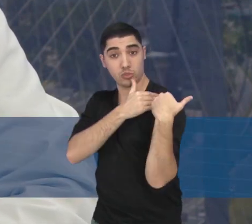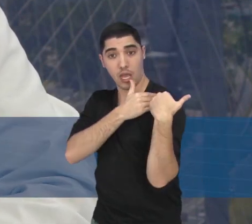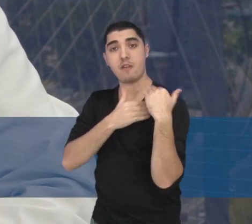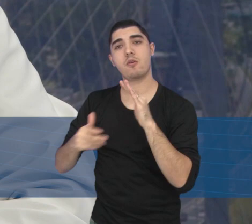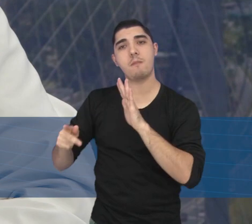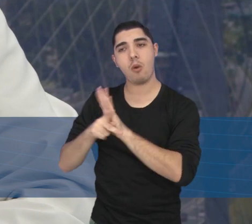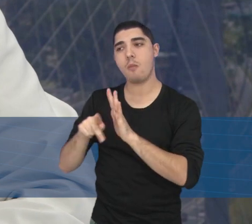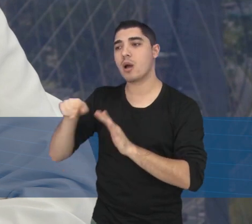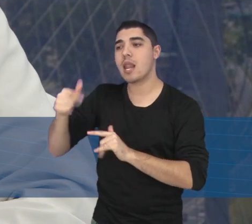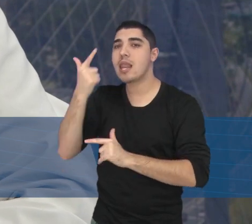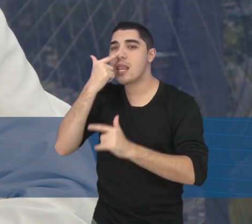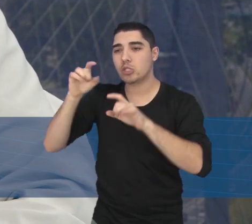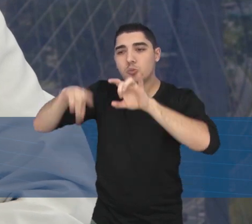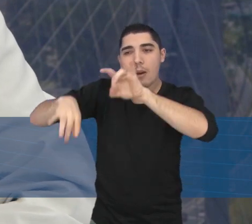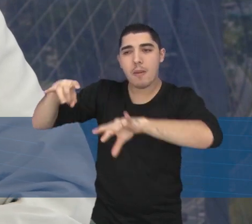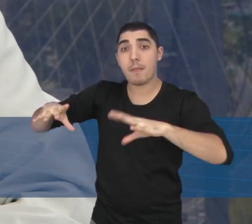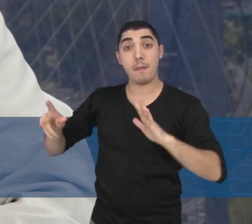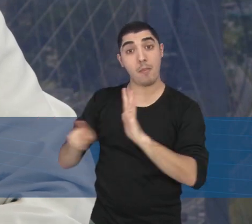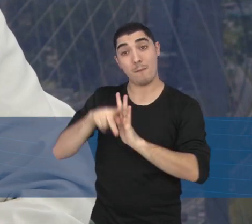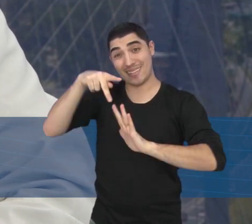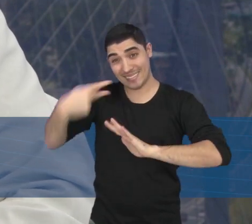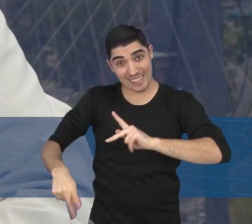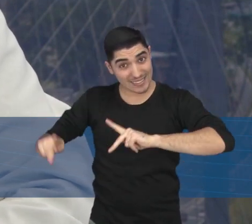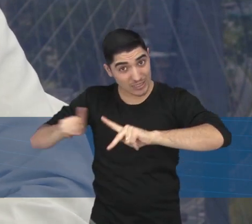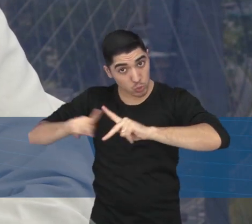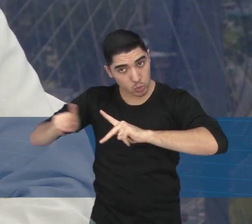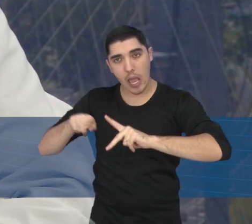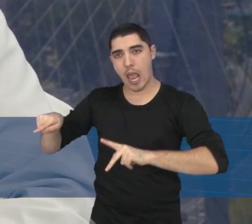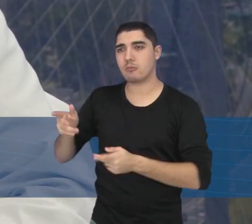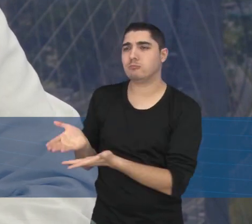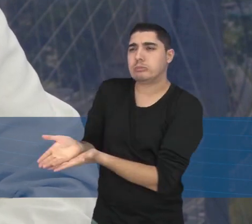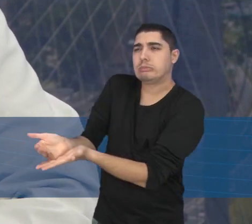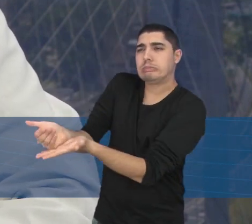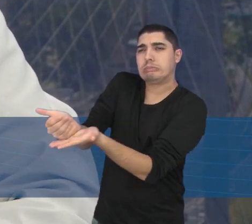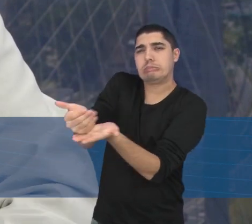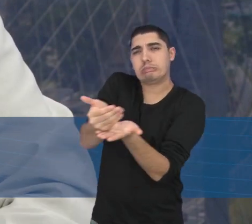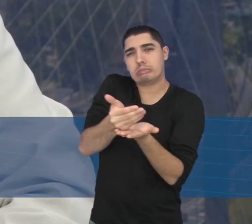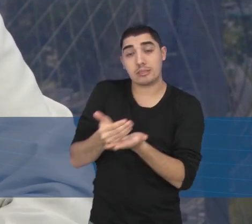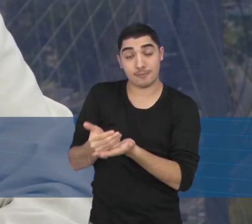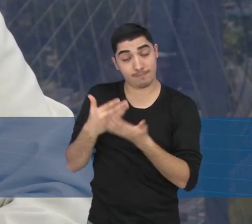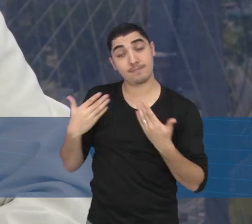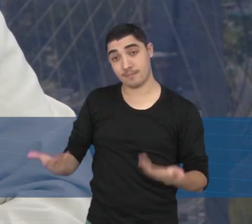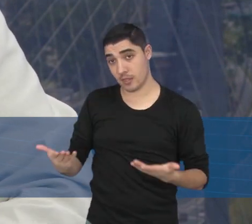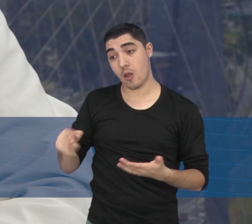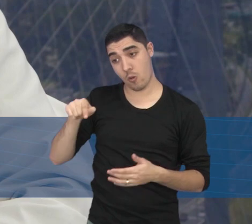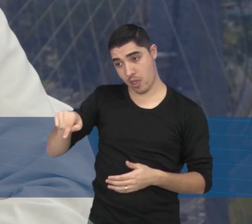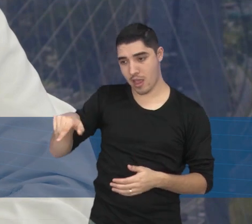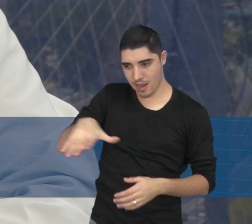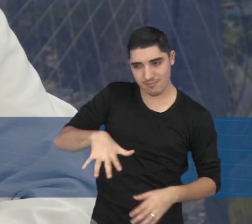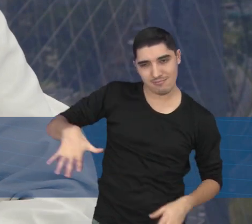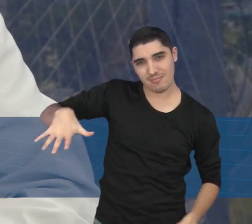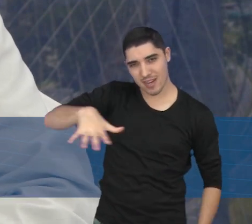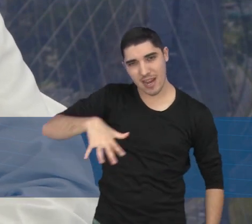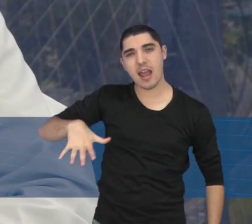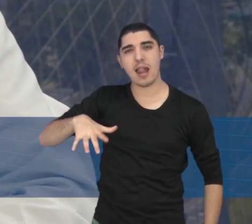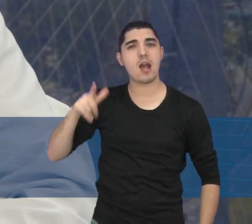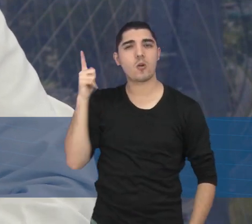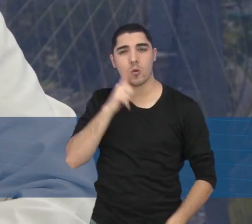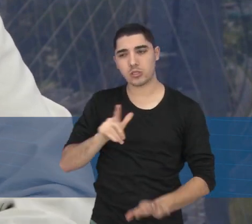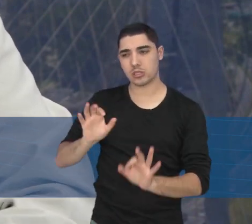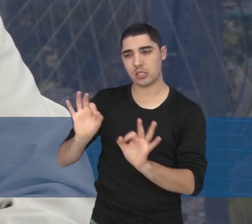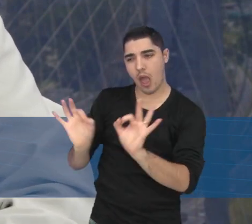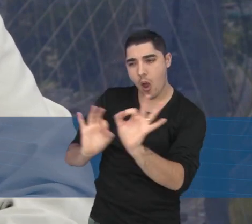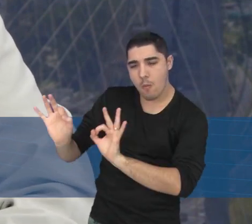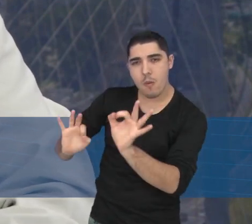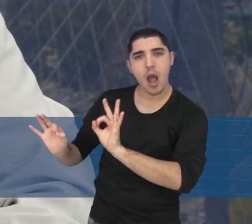gestão integrada de resíduos sólidos de São José dos Campos. Então ela trata de praticamente toda essa parte da gestão